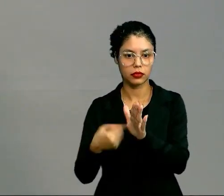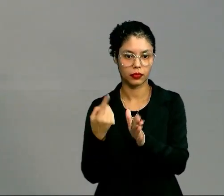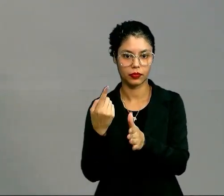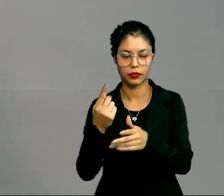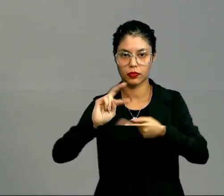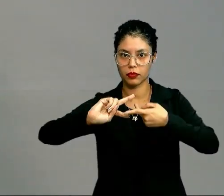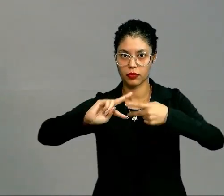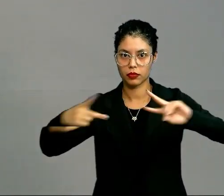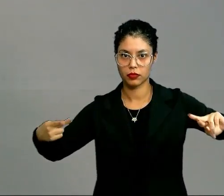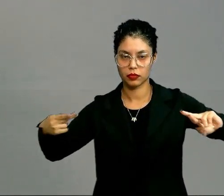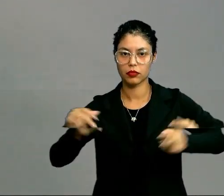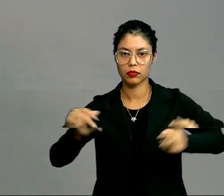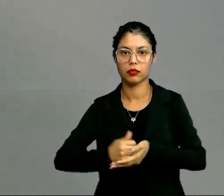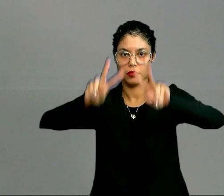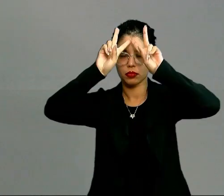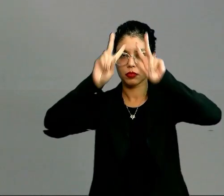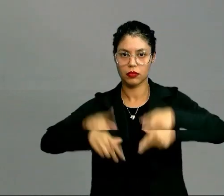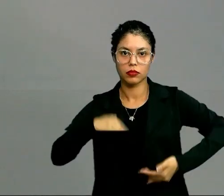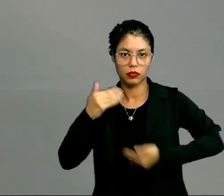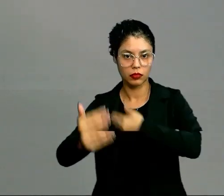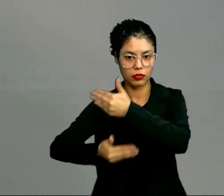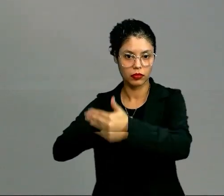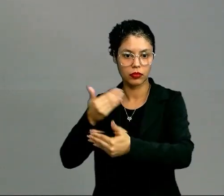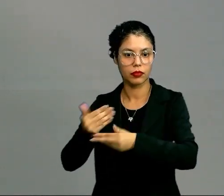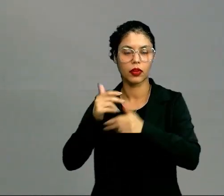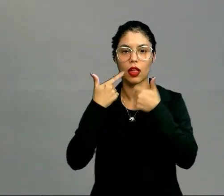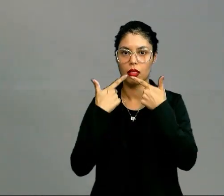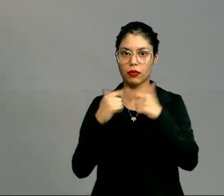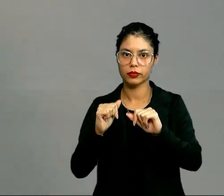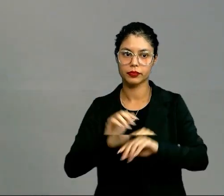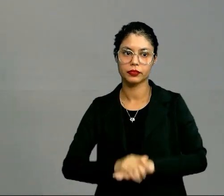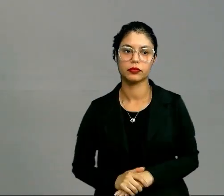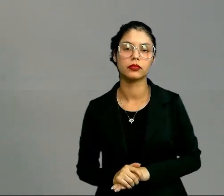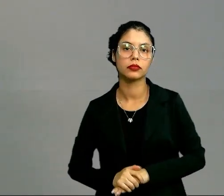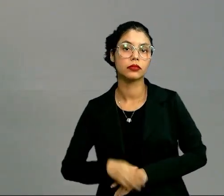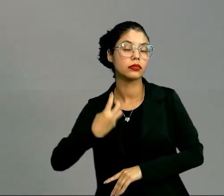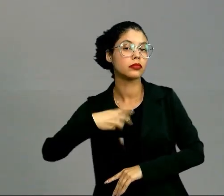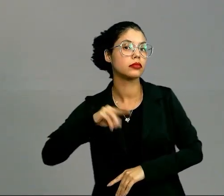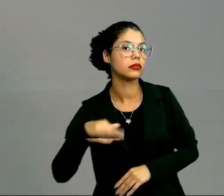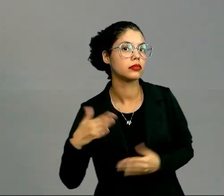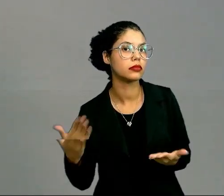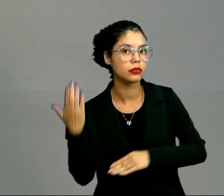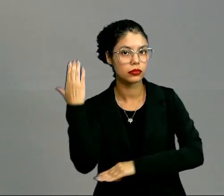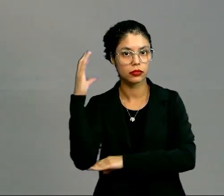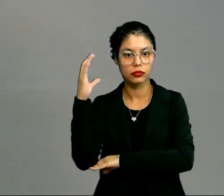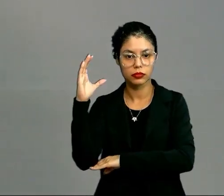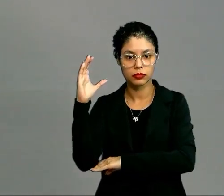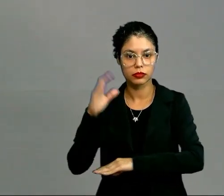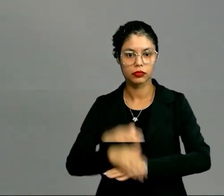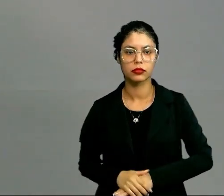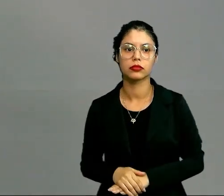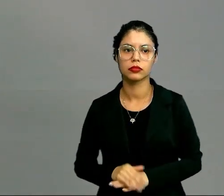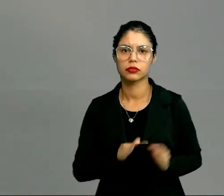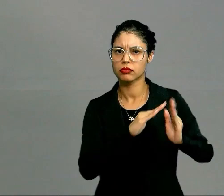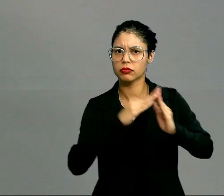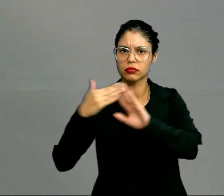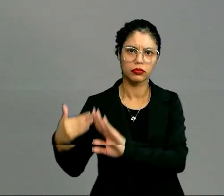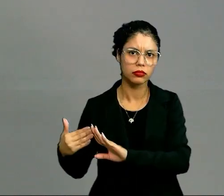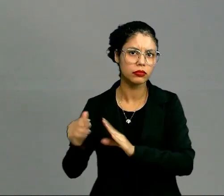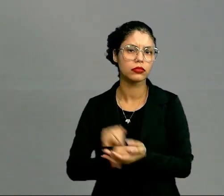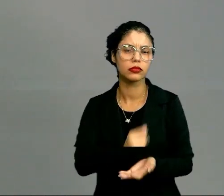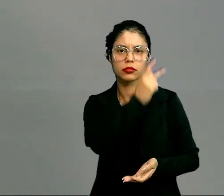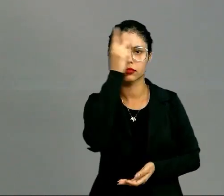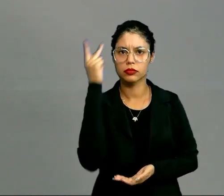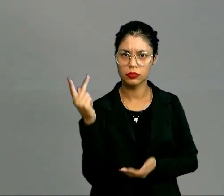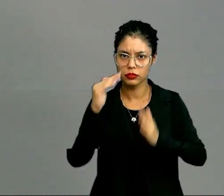primeiro gene humano relacionado ao desenvolvimento da linguagem. Então, quem é esse cientista? É um vizinho? É uma